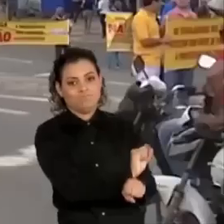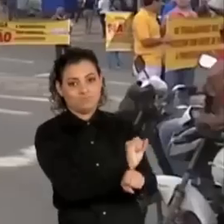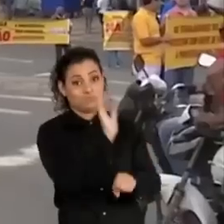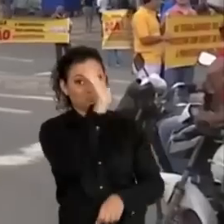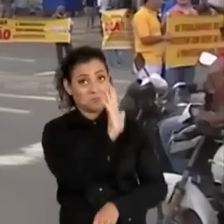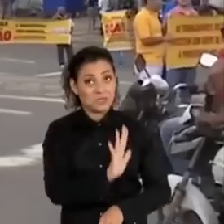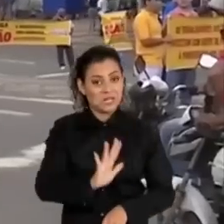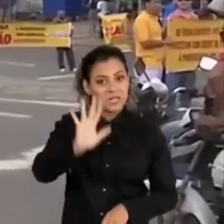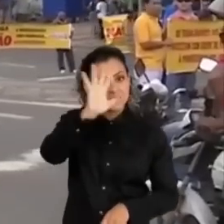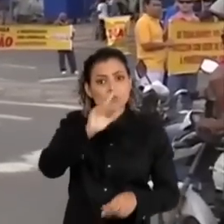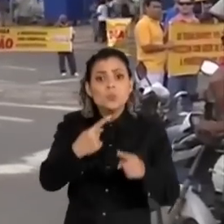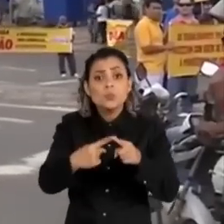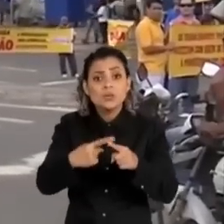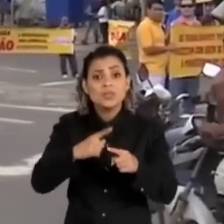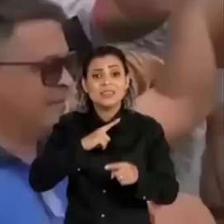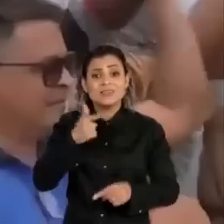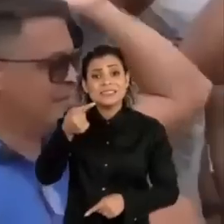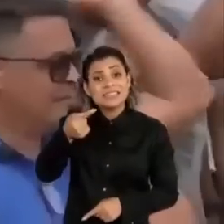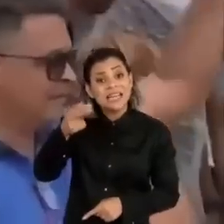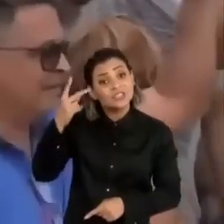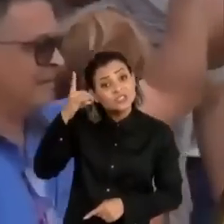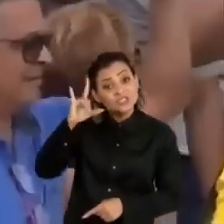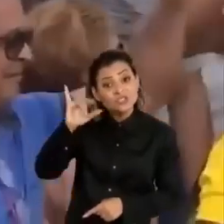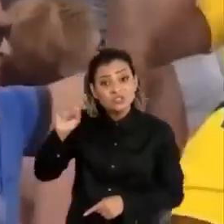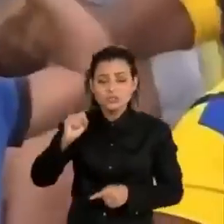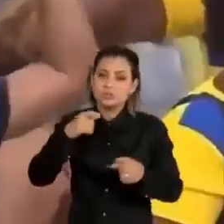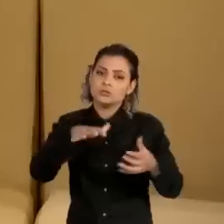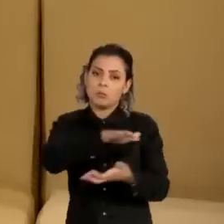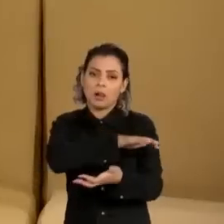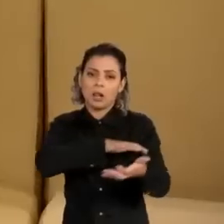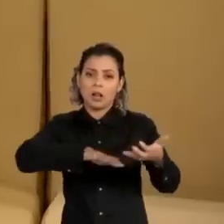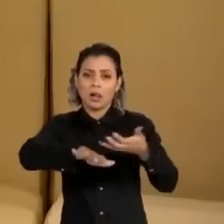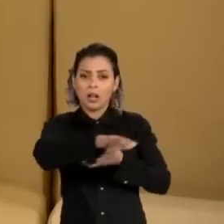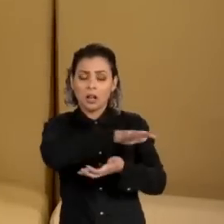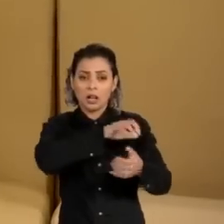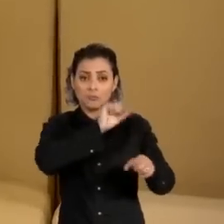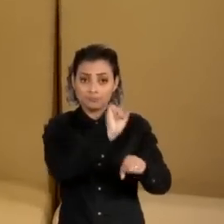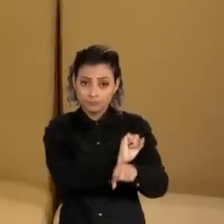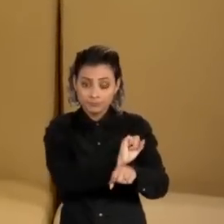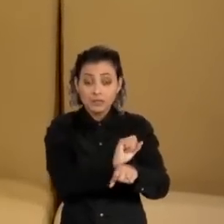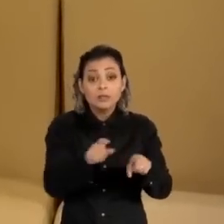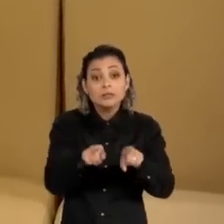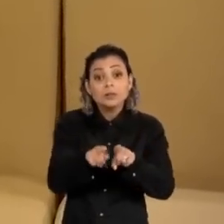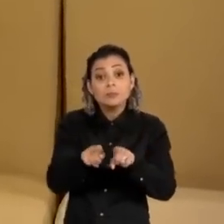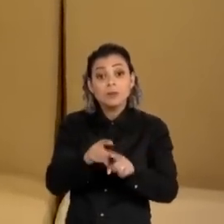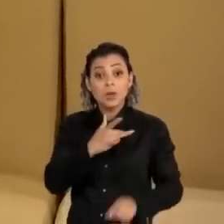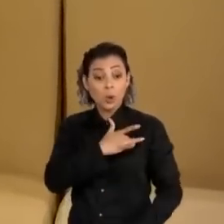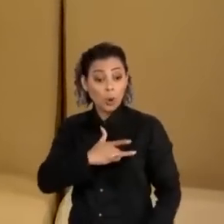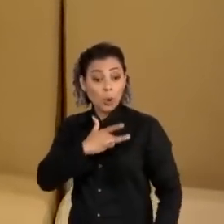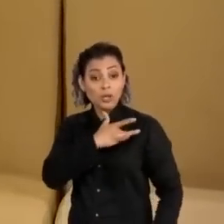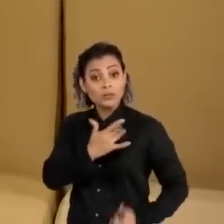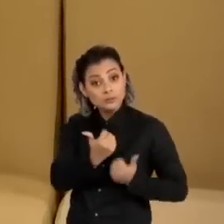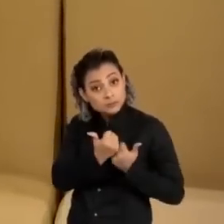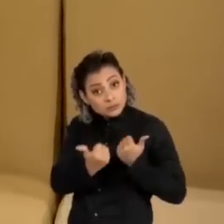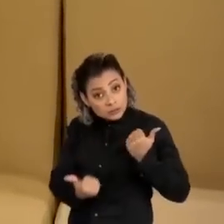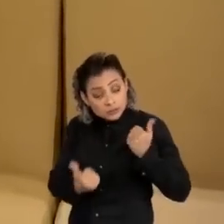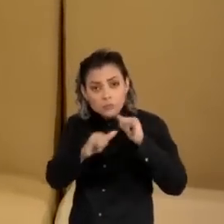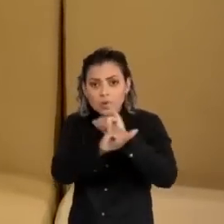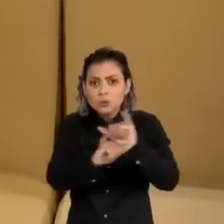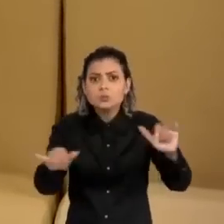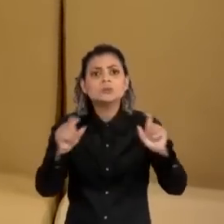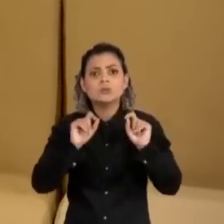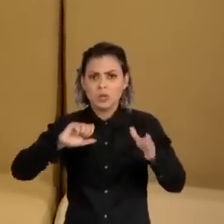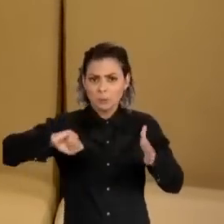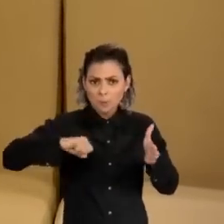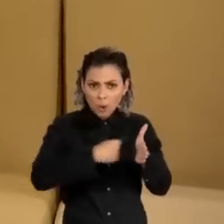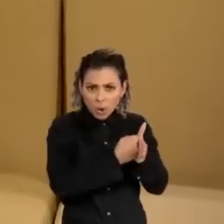todo o país depois de 7 dias em greve. Ministro da Casa Civil, Onyx Lorenzoni, anuncia o